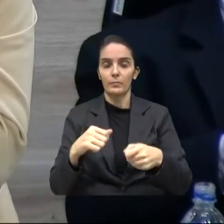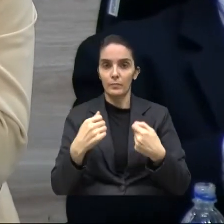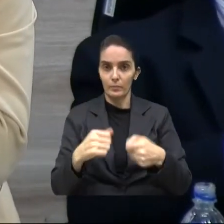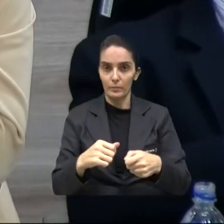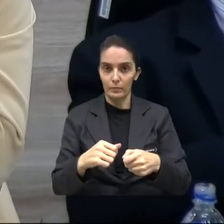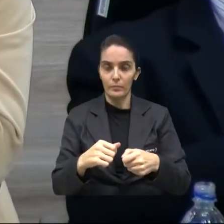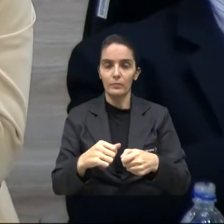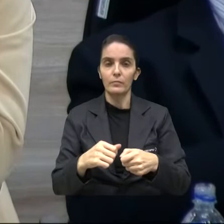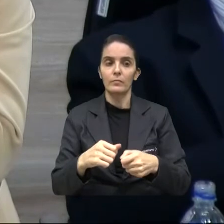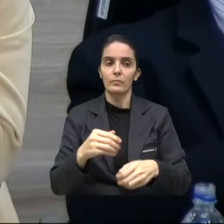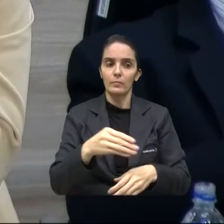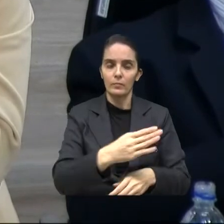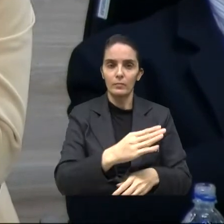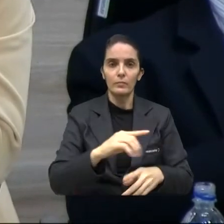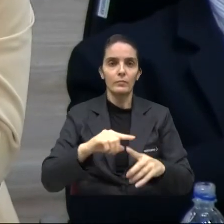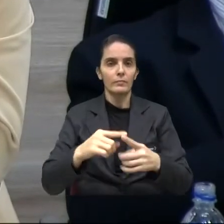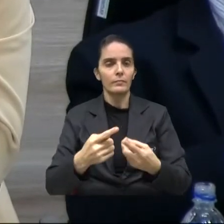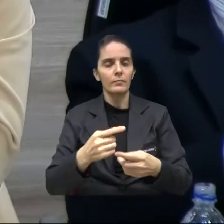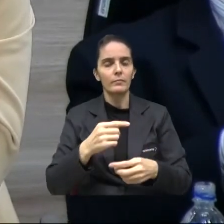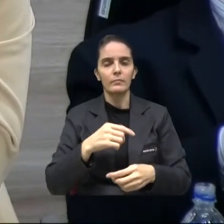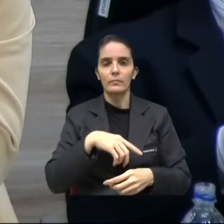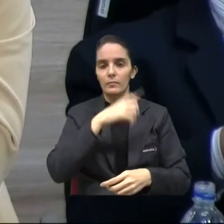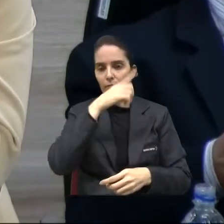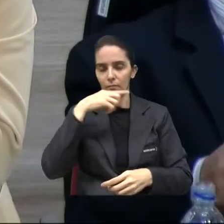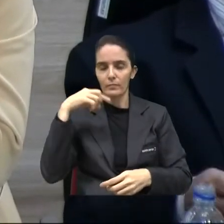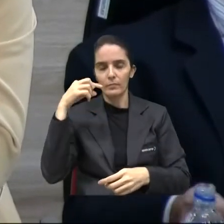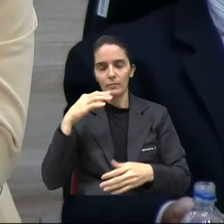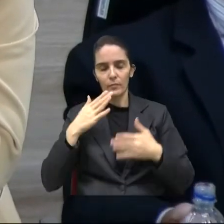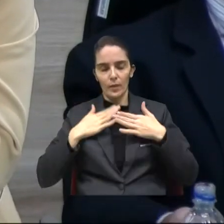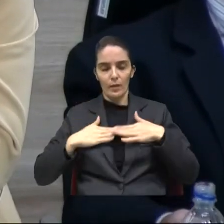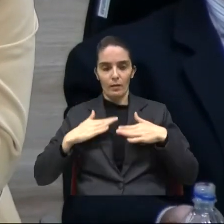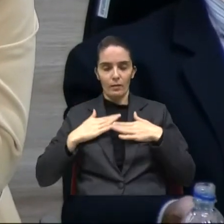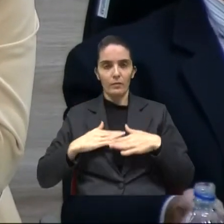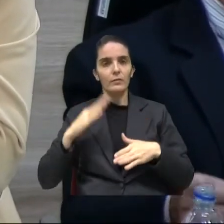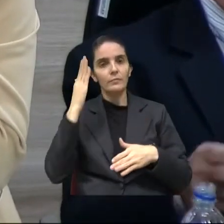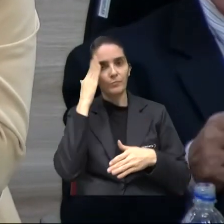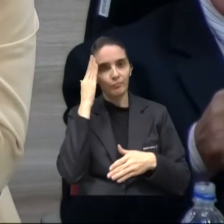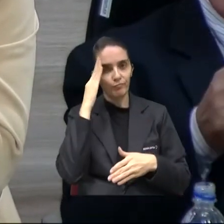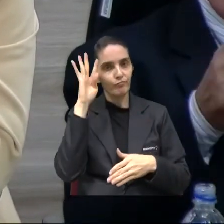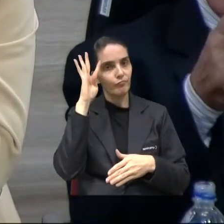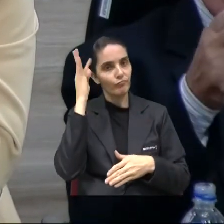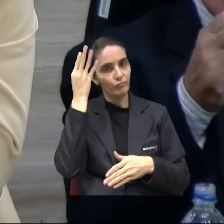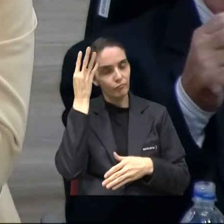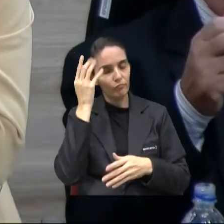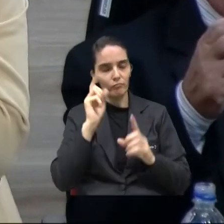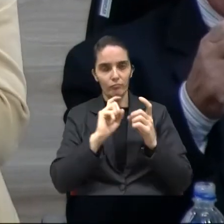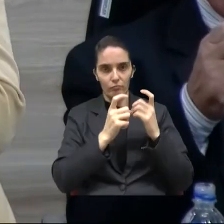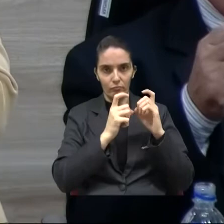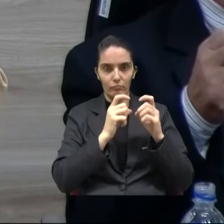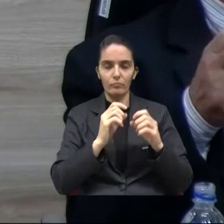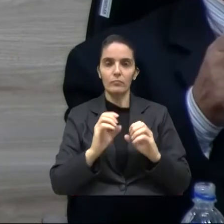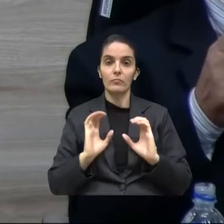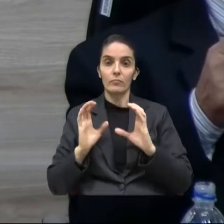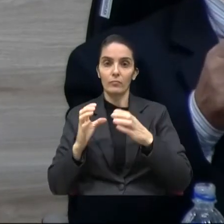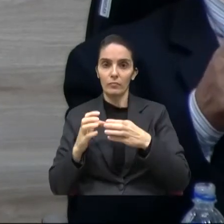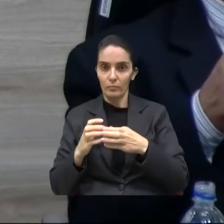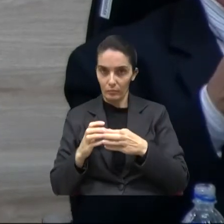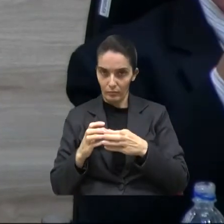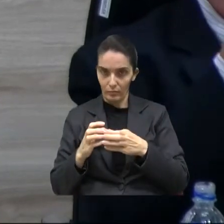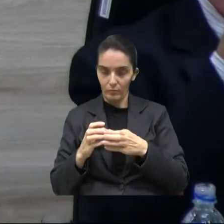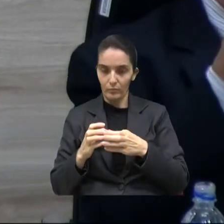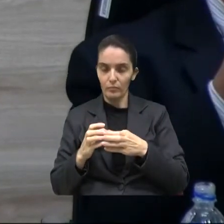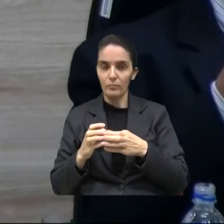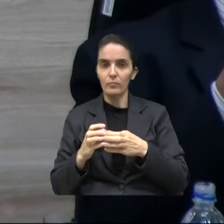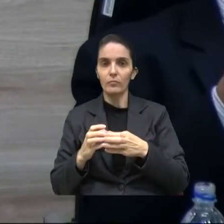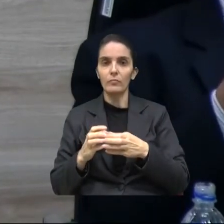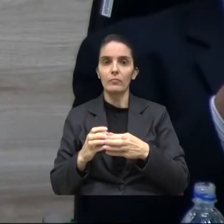né? Mas também fico muito tranquila em saber do resultado dessa reunião. E aqui dizer que a comissão, que desde que a gente